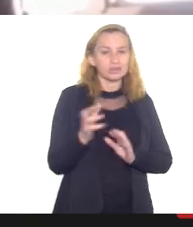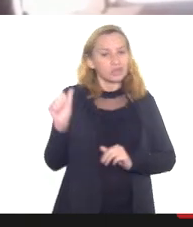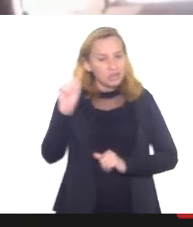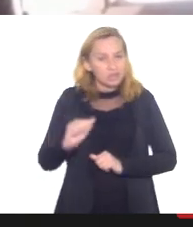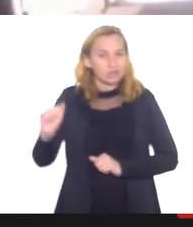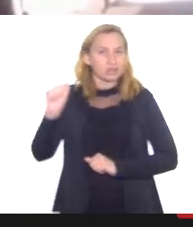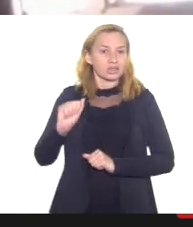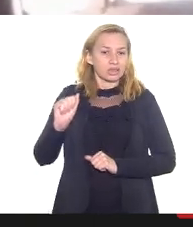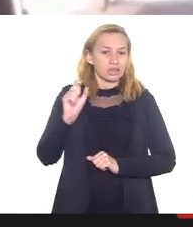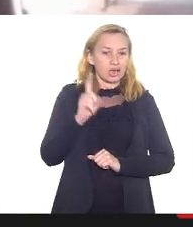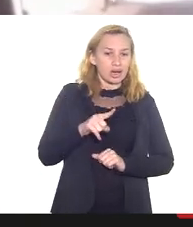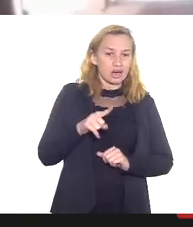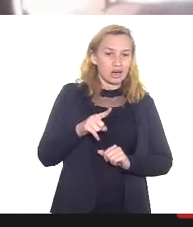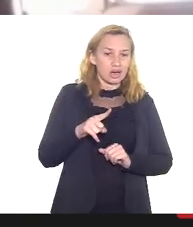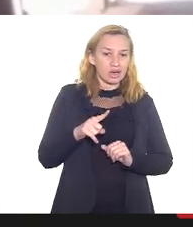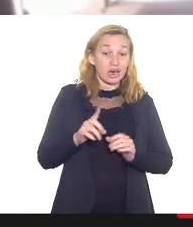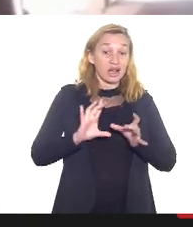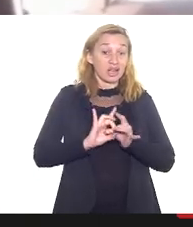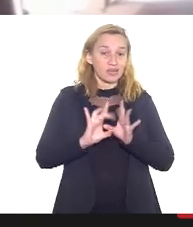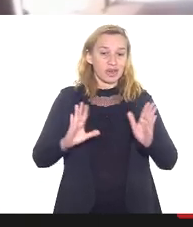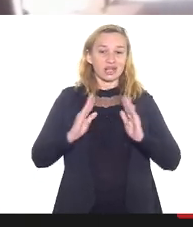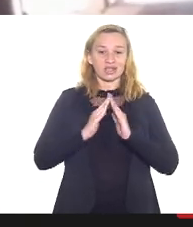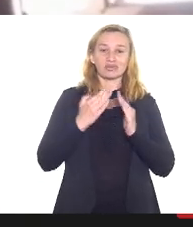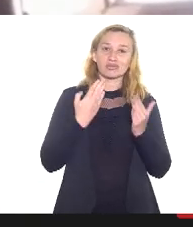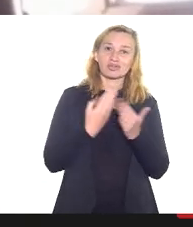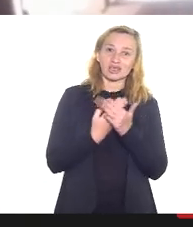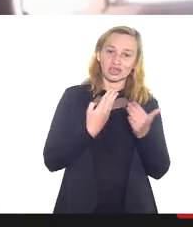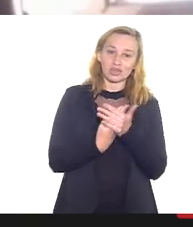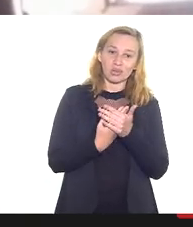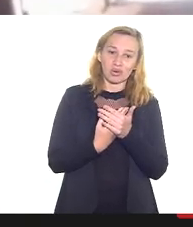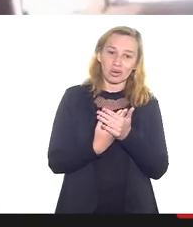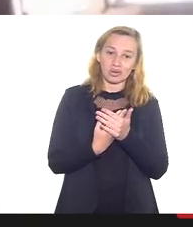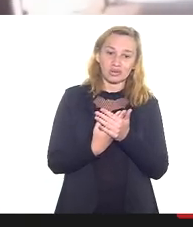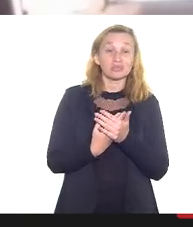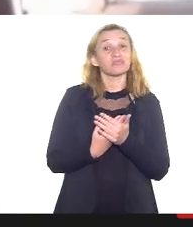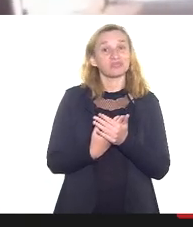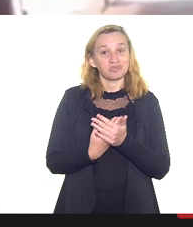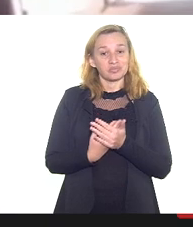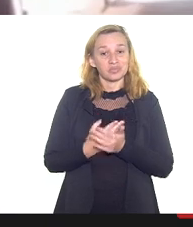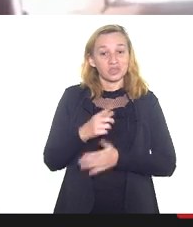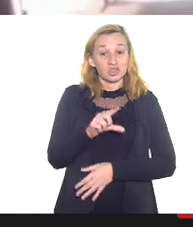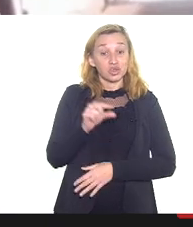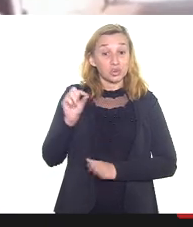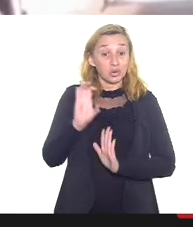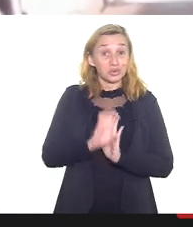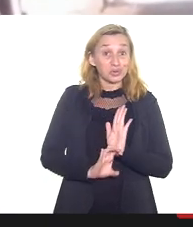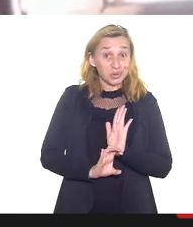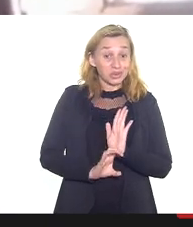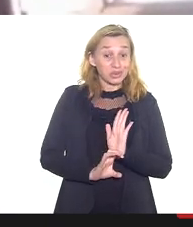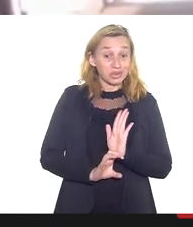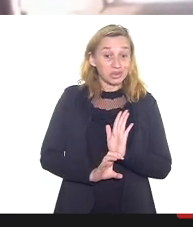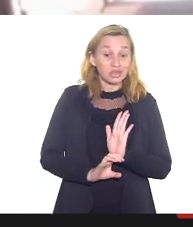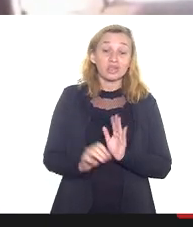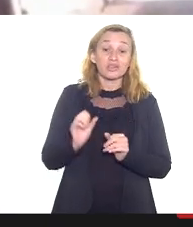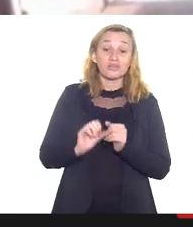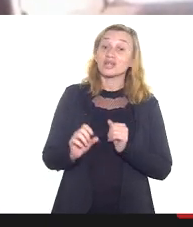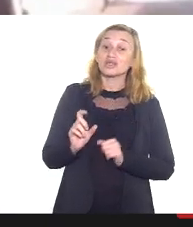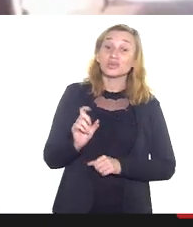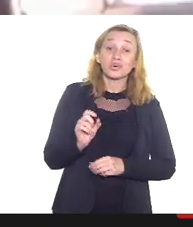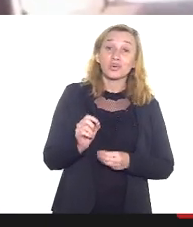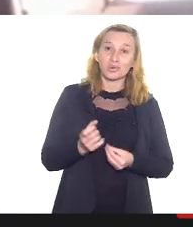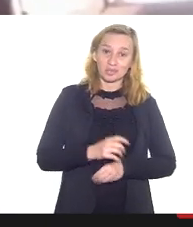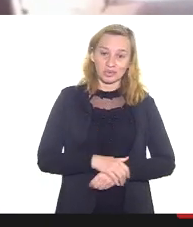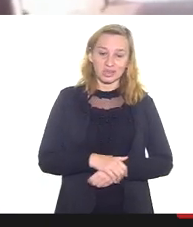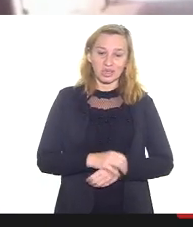associação é a defesa da autonomia das escolas como um princípio. Né? E a gente faz isso